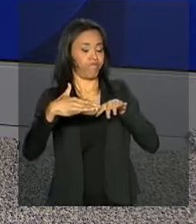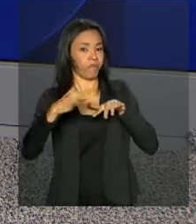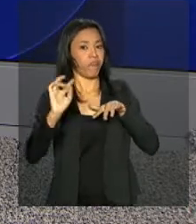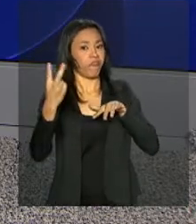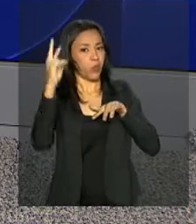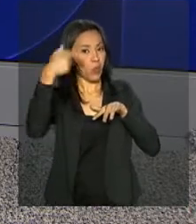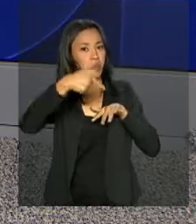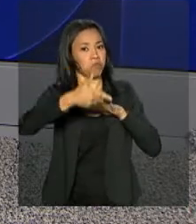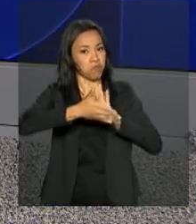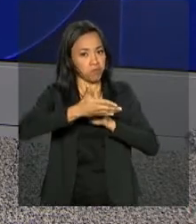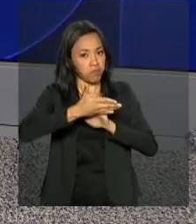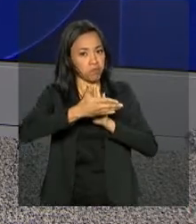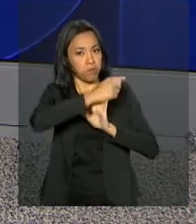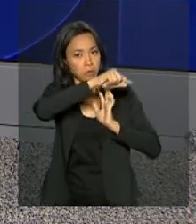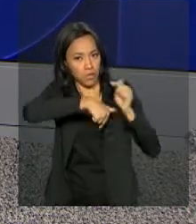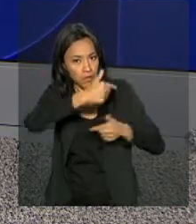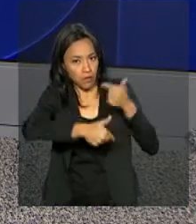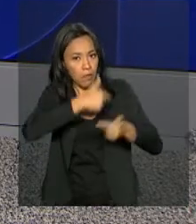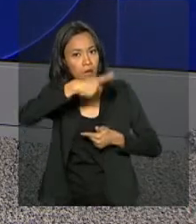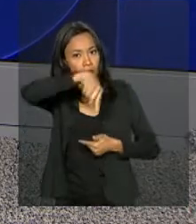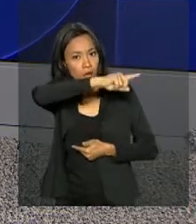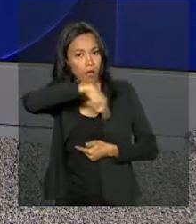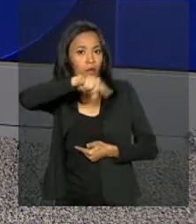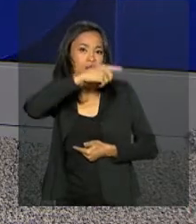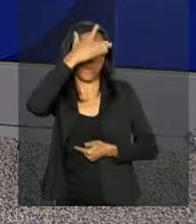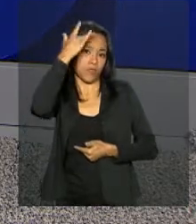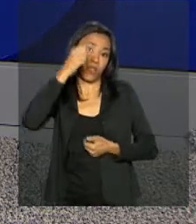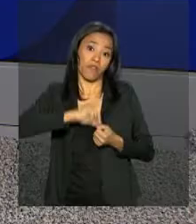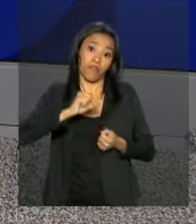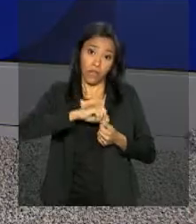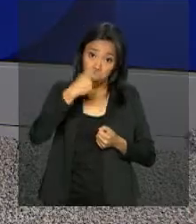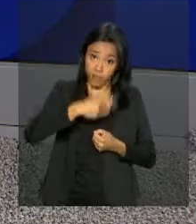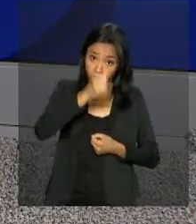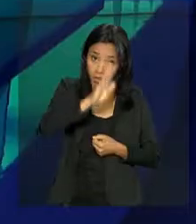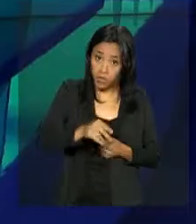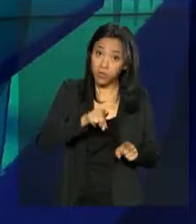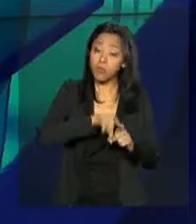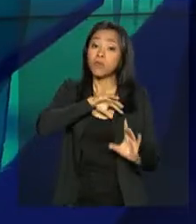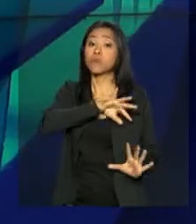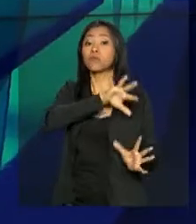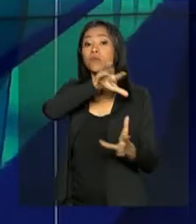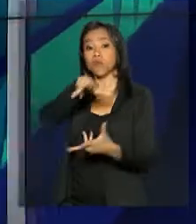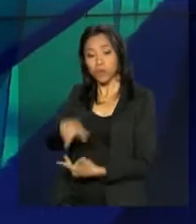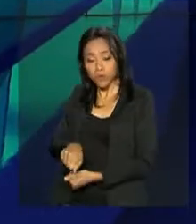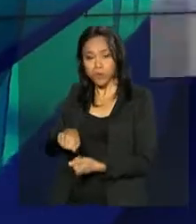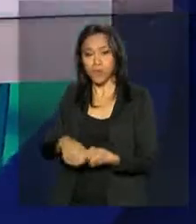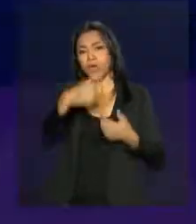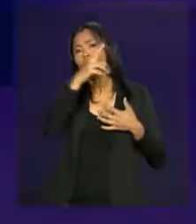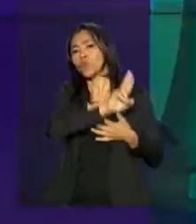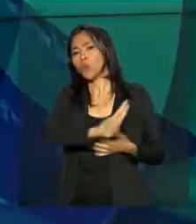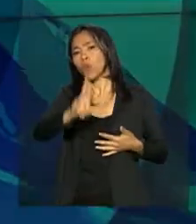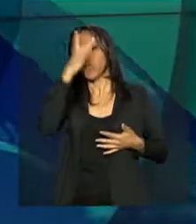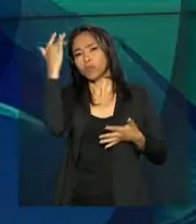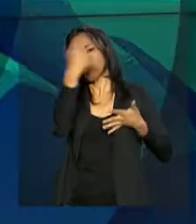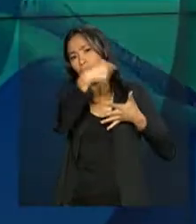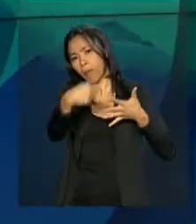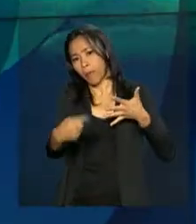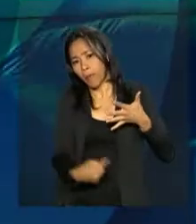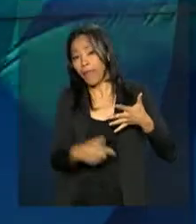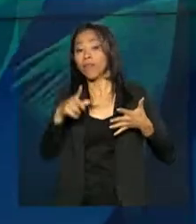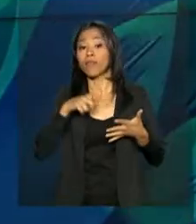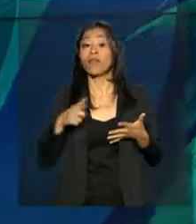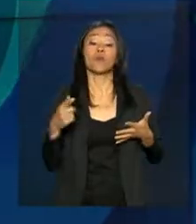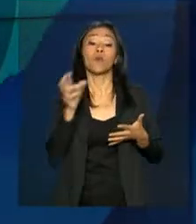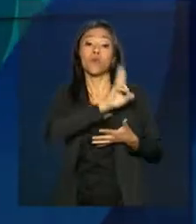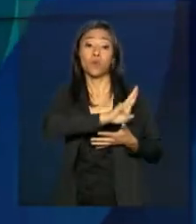práticas em direitos humanos que são realizadas no brasil e no mundo entre os premiados estão o presidente do supremo